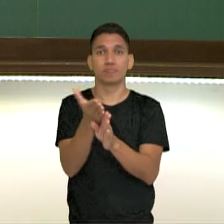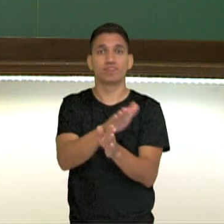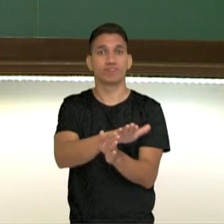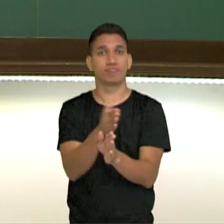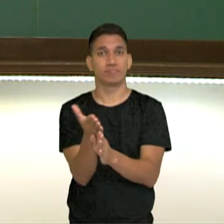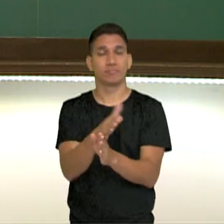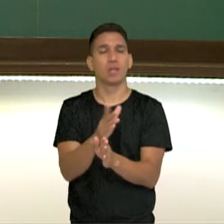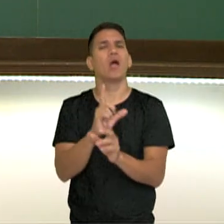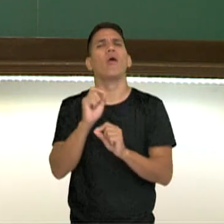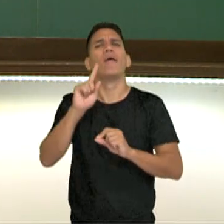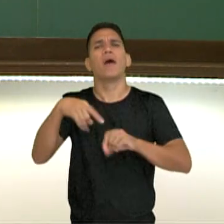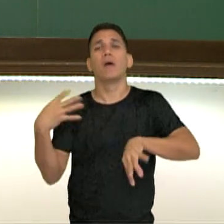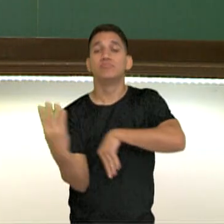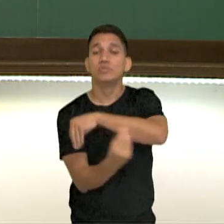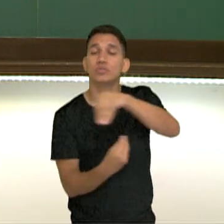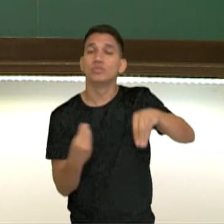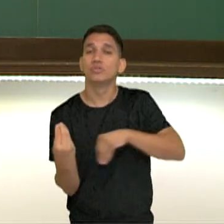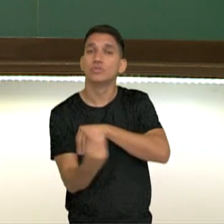a mistura